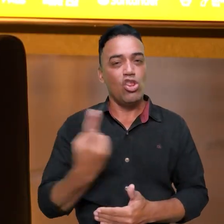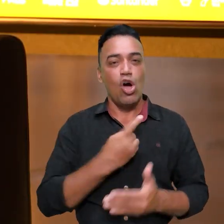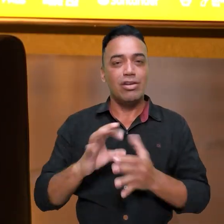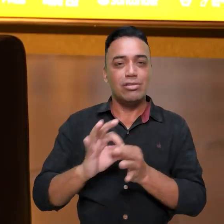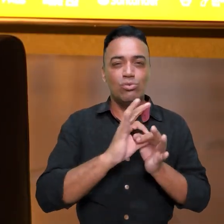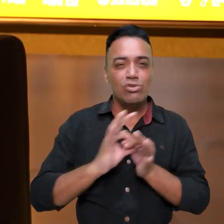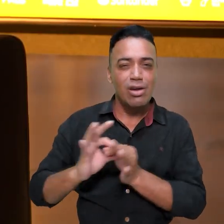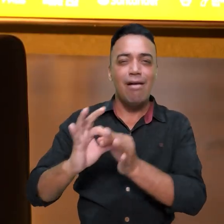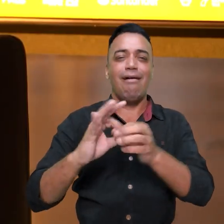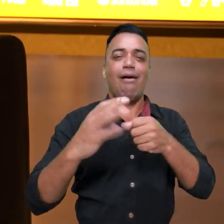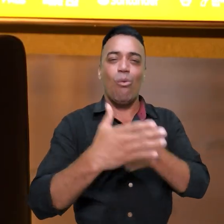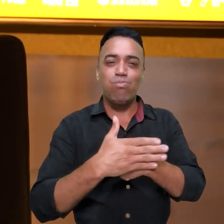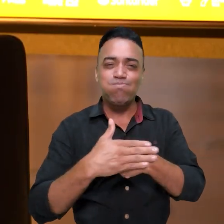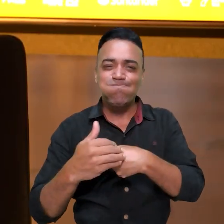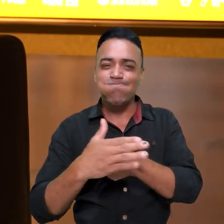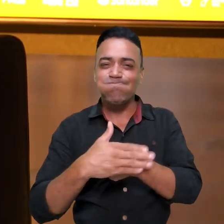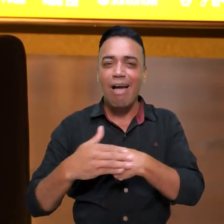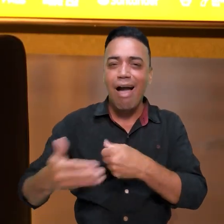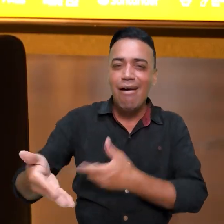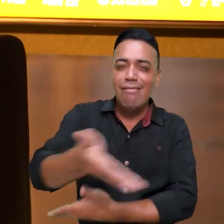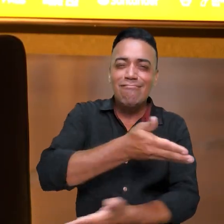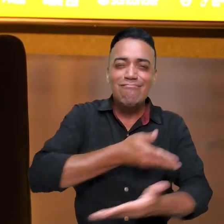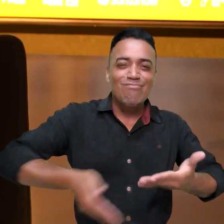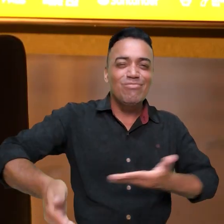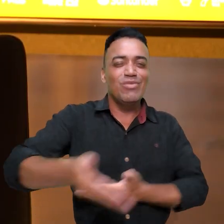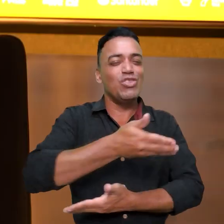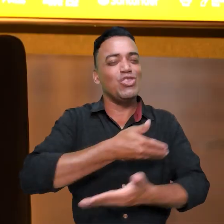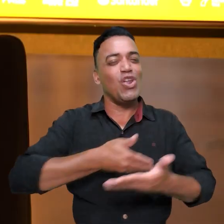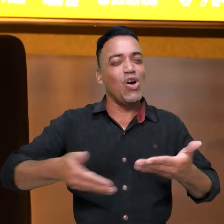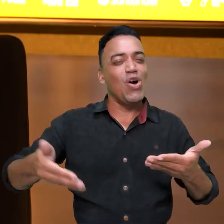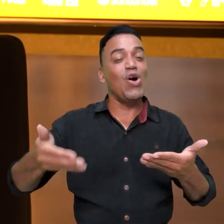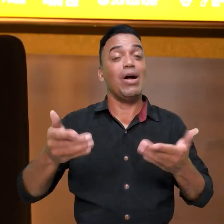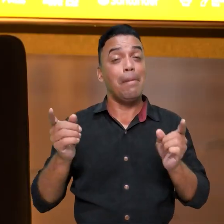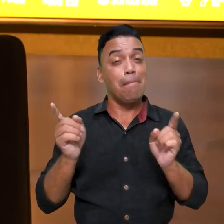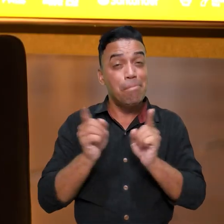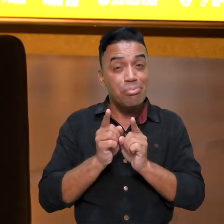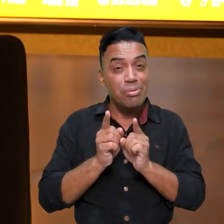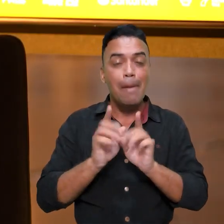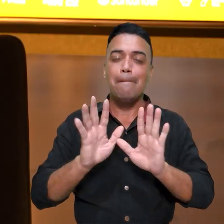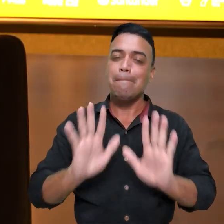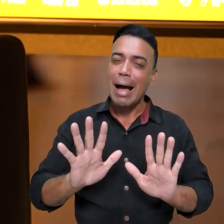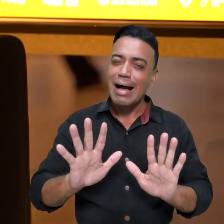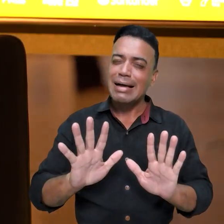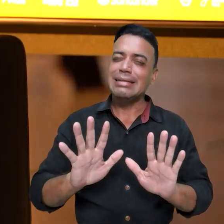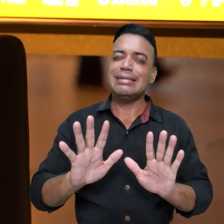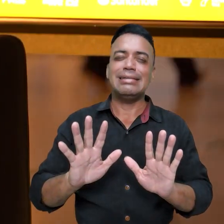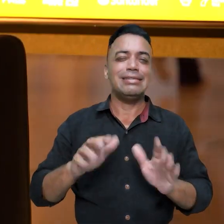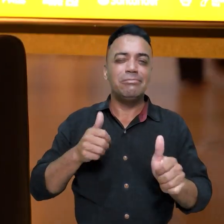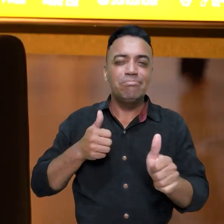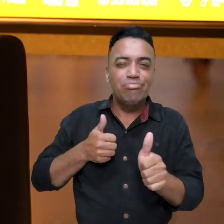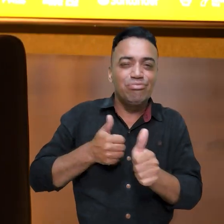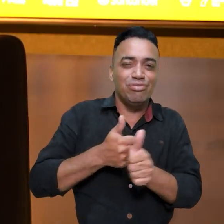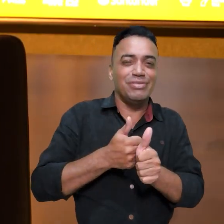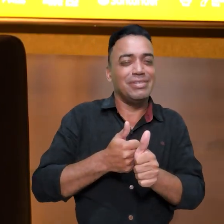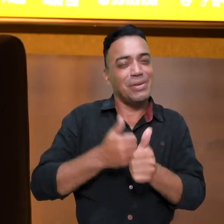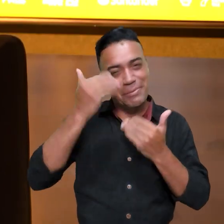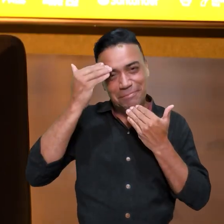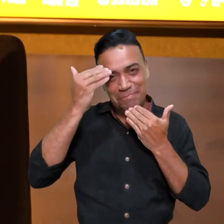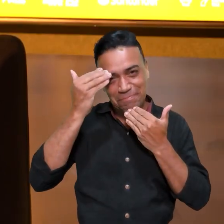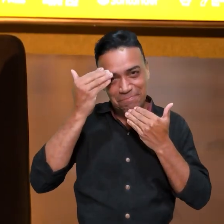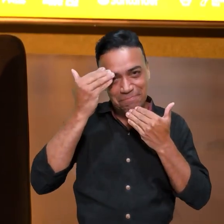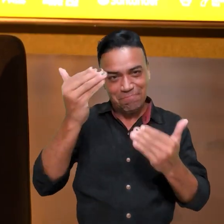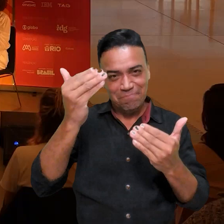nossa intimidade, essa troca pequena, mas muito próxima. Muito